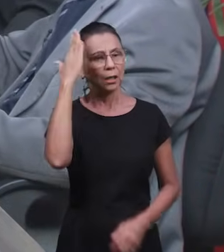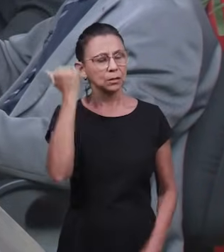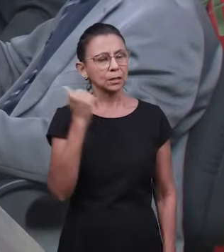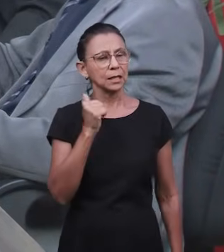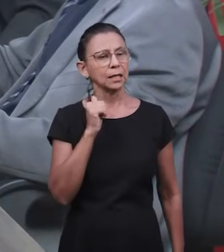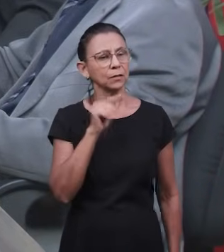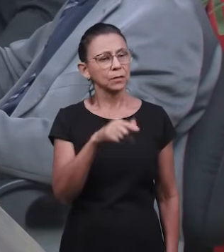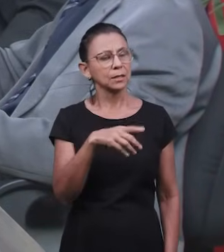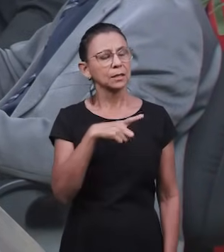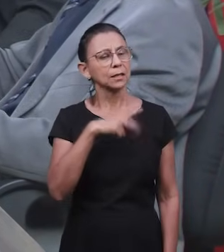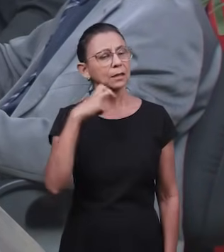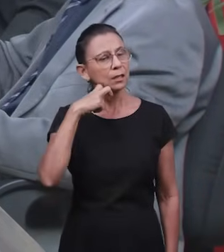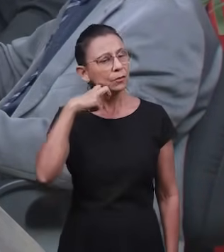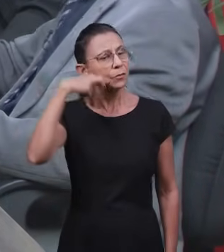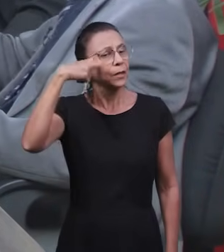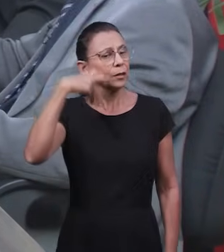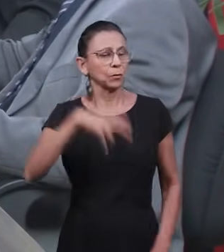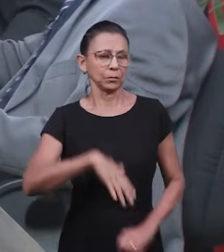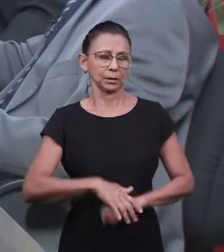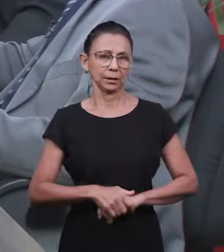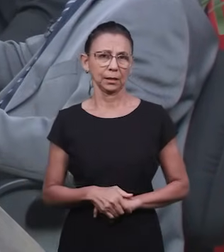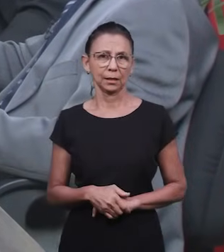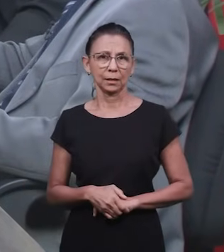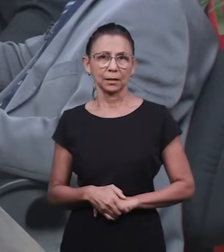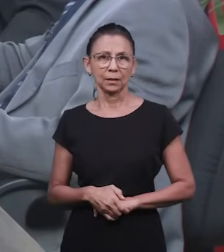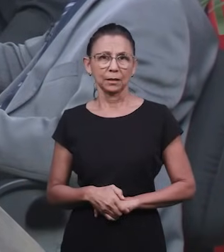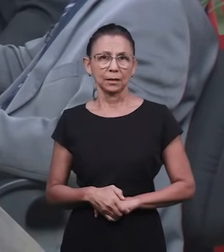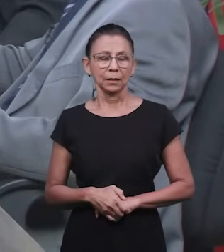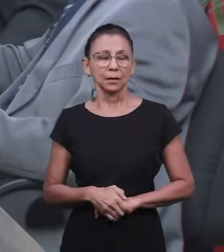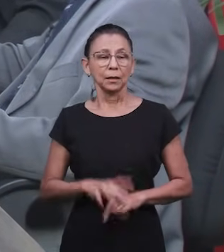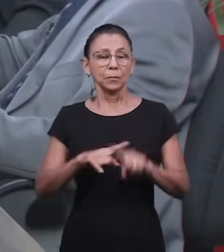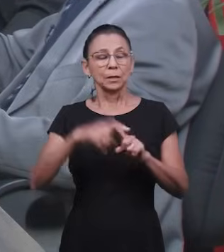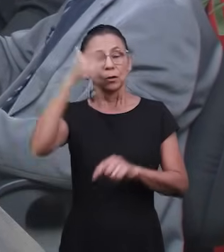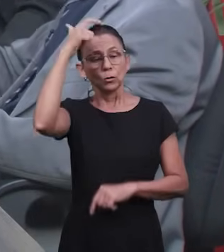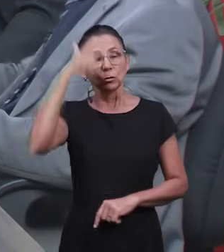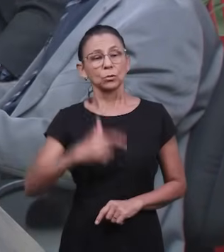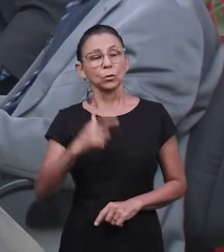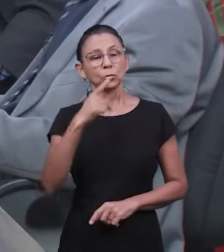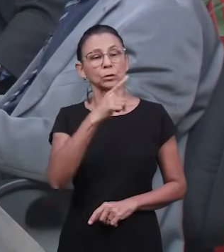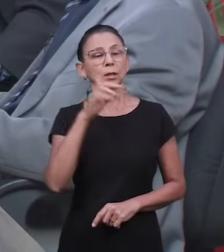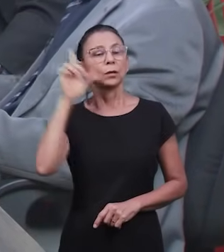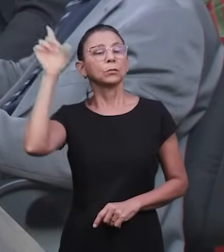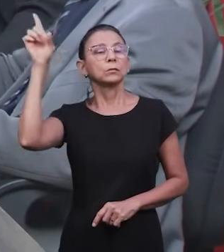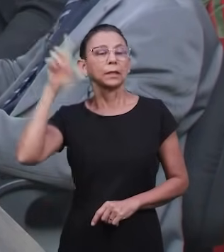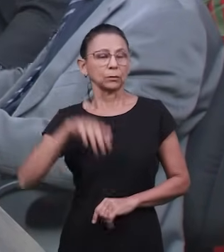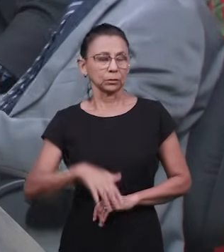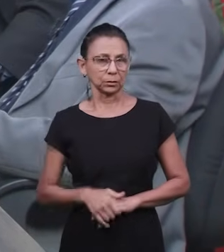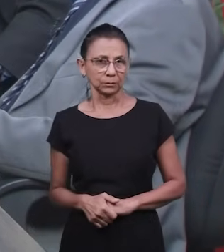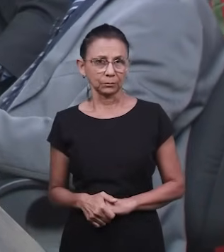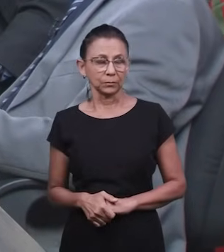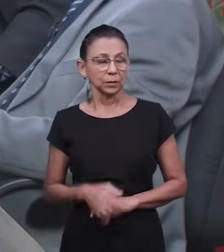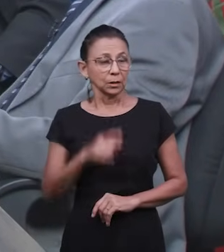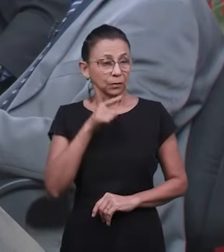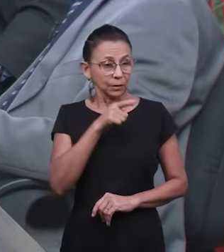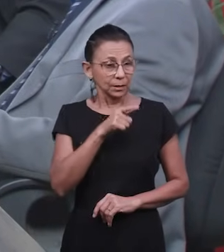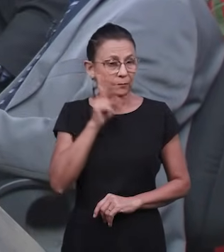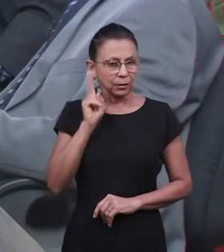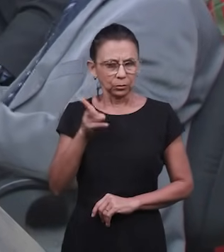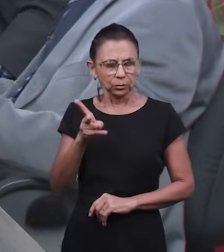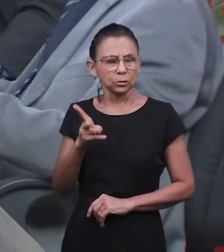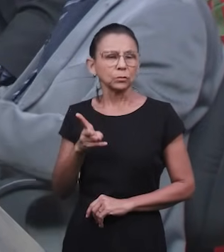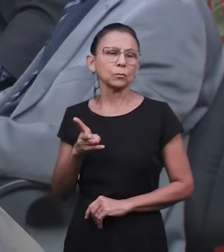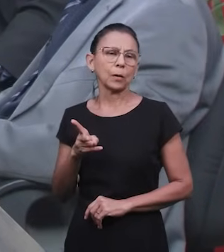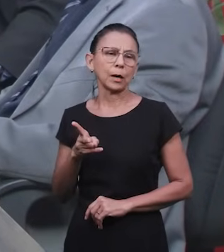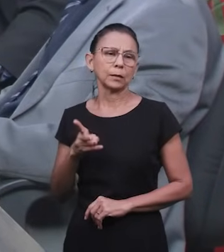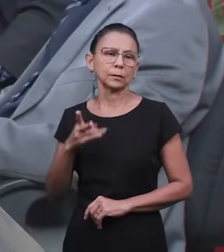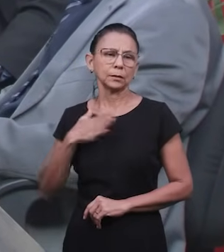mas eu te trouxe aqui para te mostrar que eu estou presente na sua vida e eu tenho ouvido a sua oração. Daqui você não sairá mais.